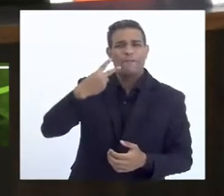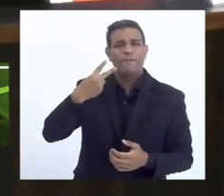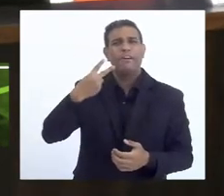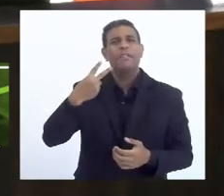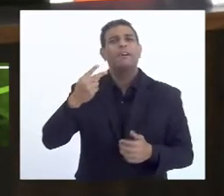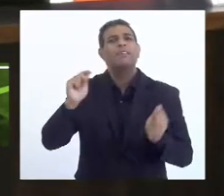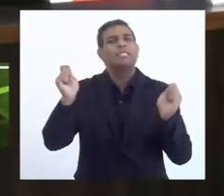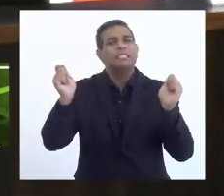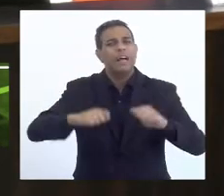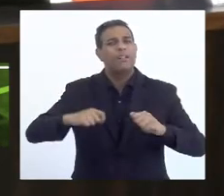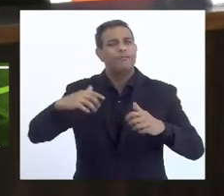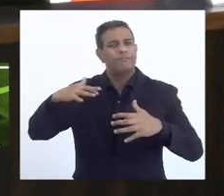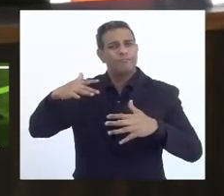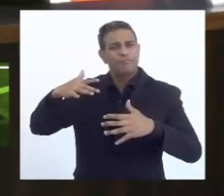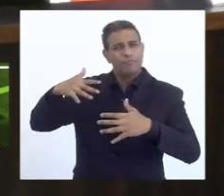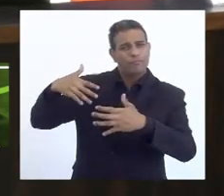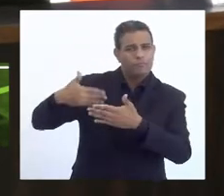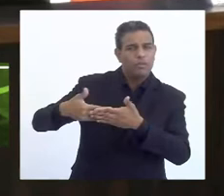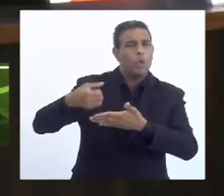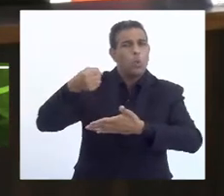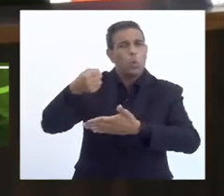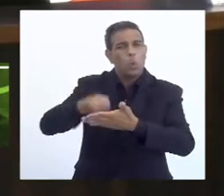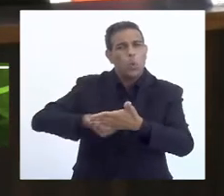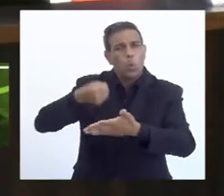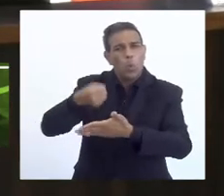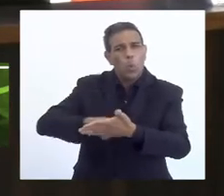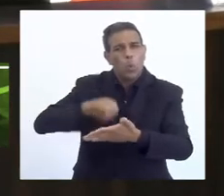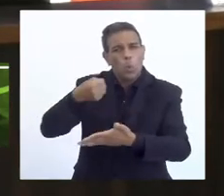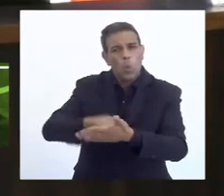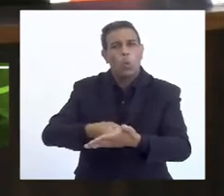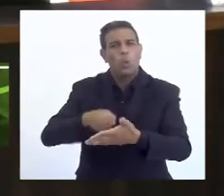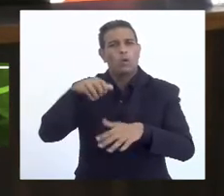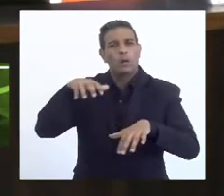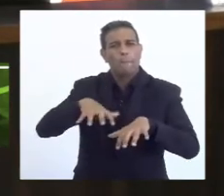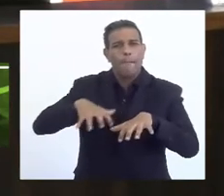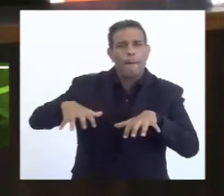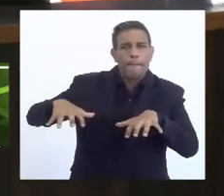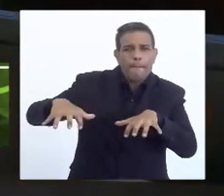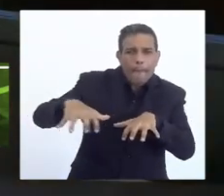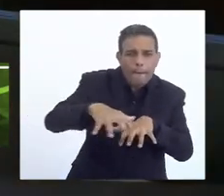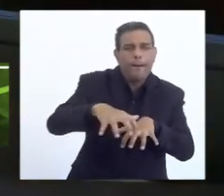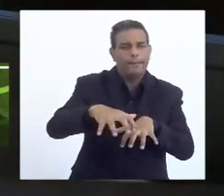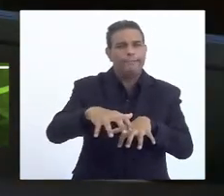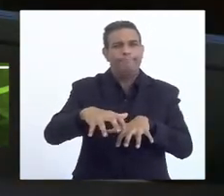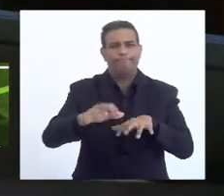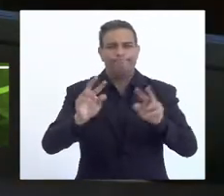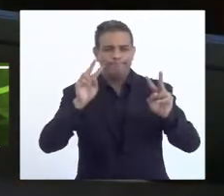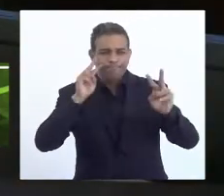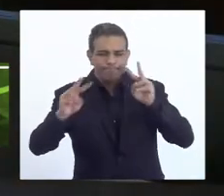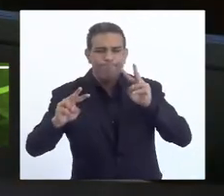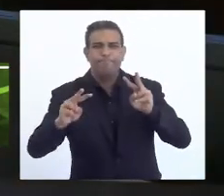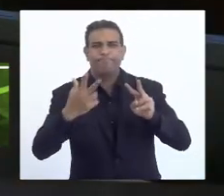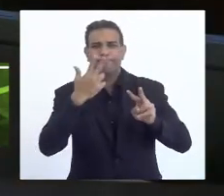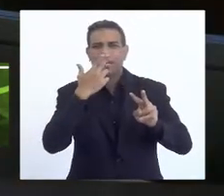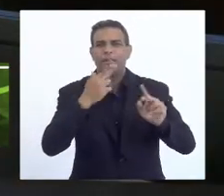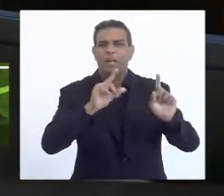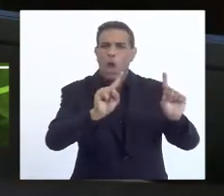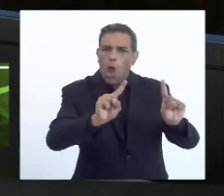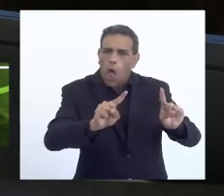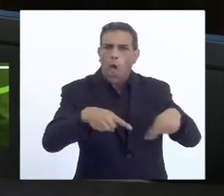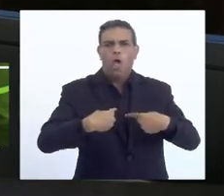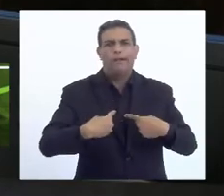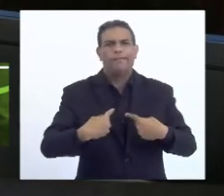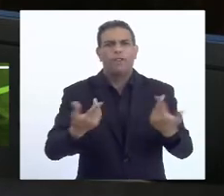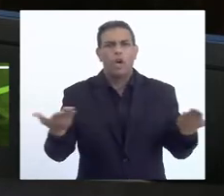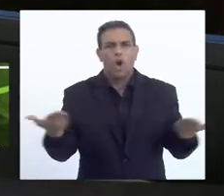que trazem um processo de luta importante em seus territórios e que ainda assim estão ameaçadas. Então, eu